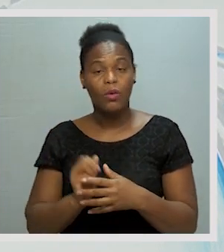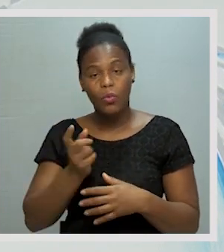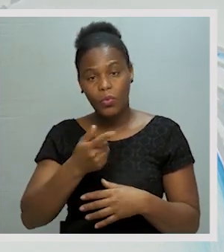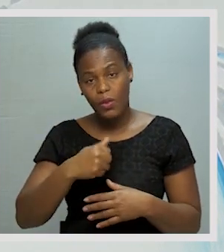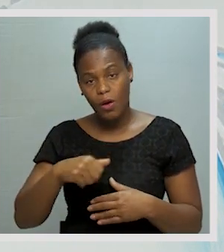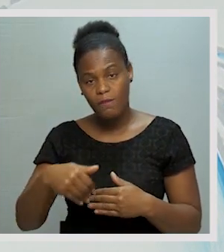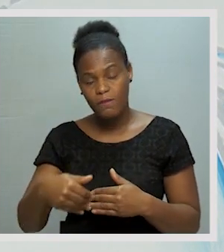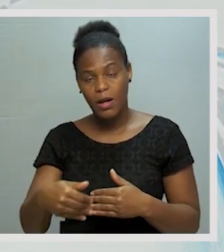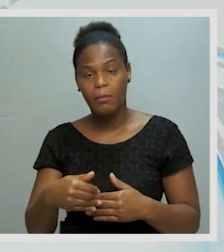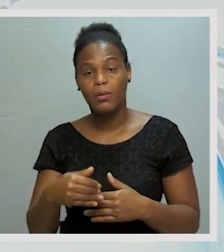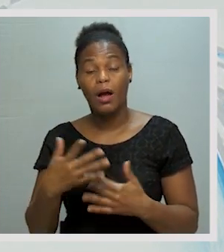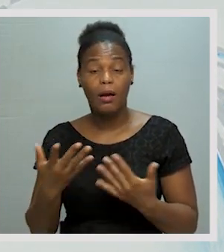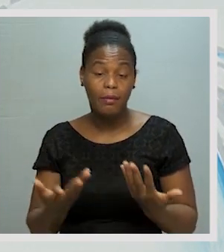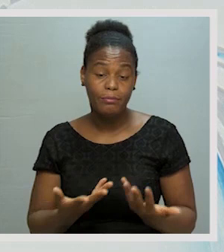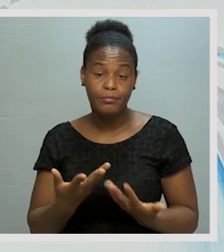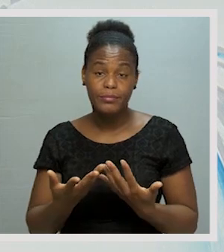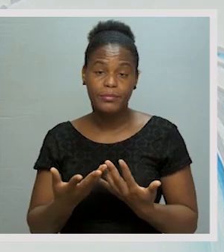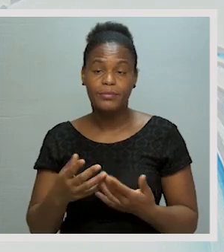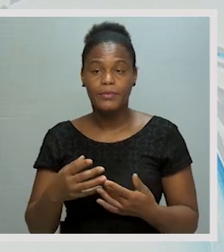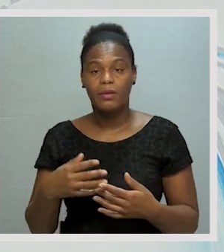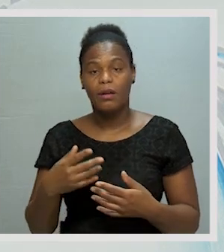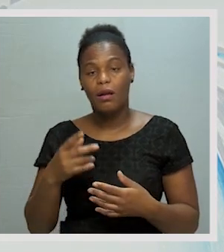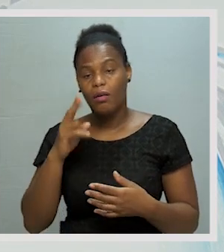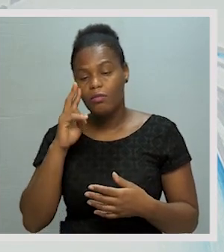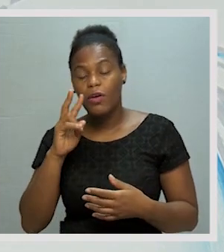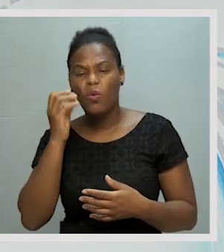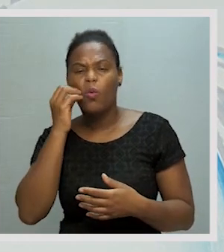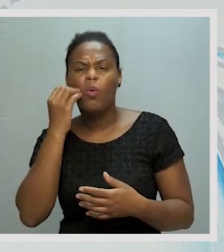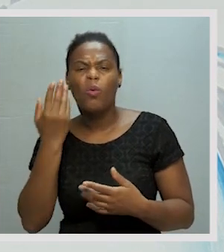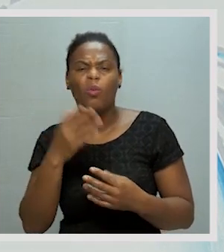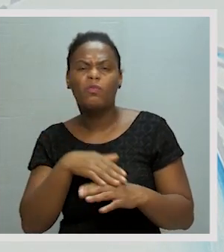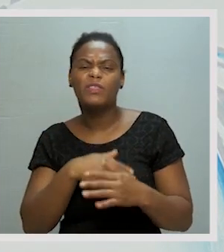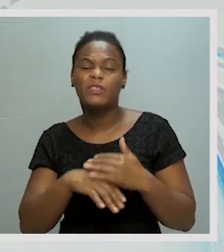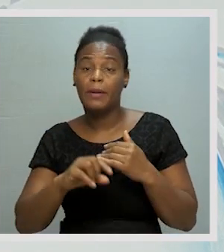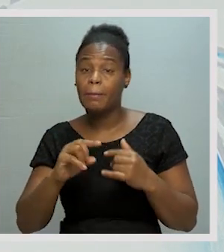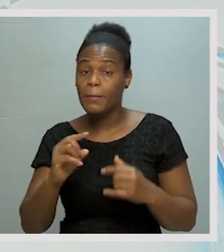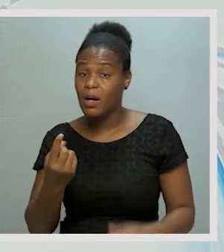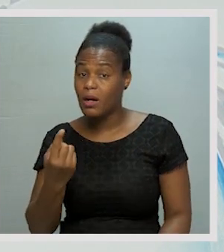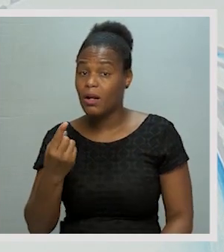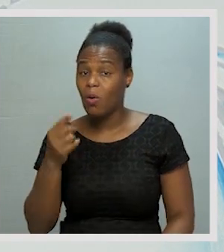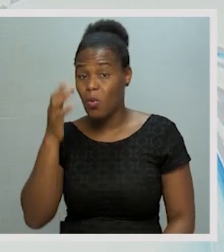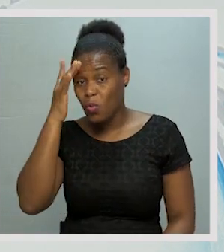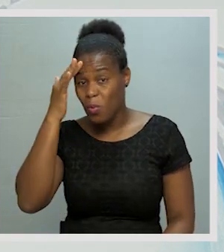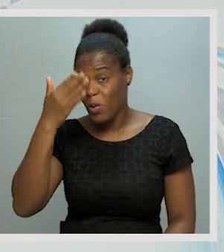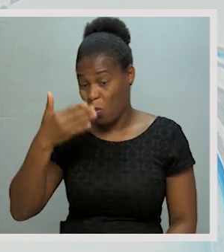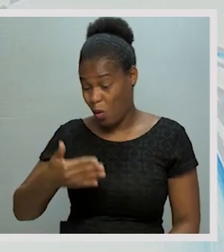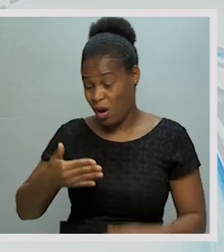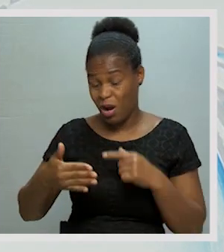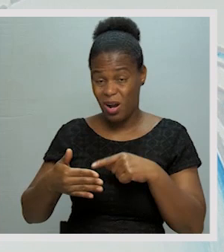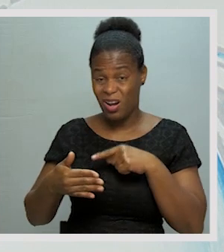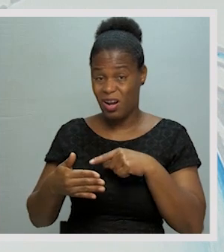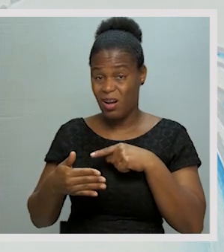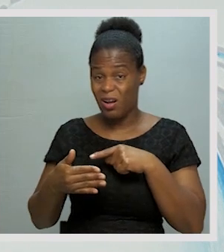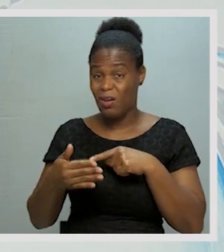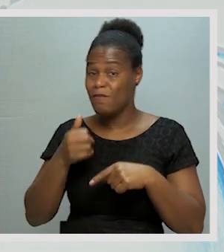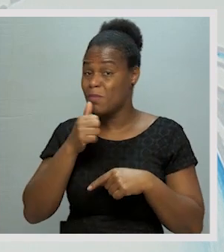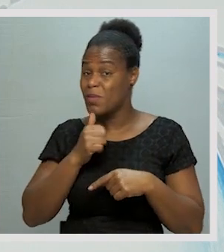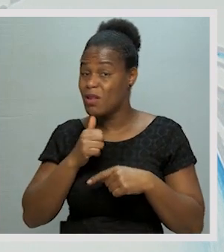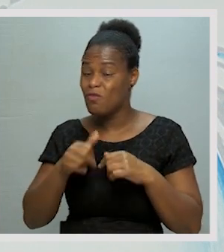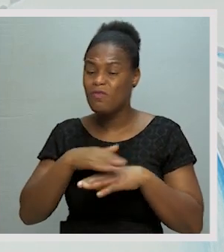9 unidades, tudo bem, mas a partir de dezena, como aqui nesta casa só